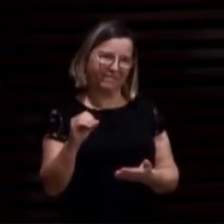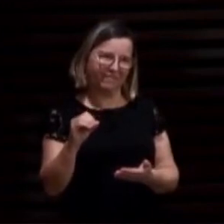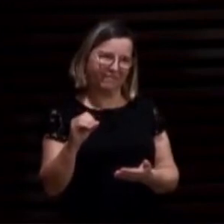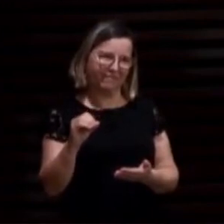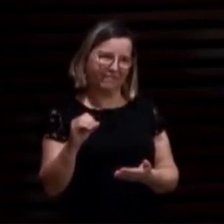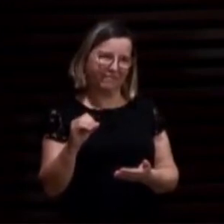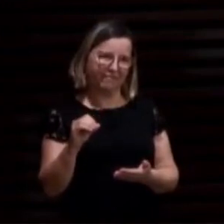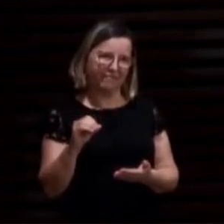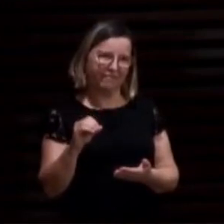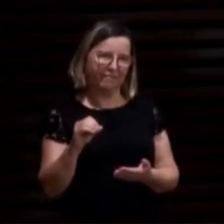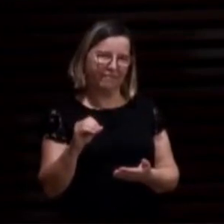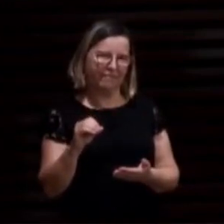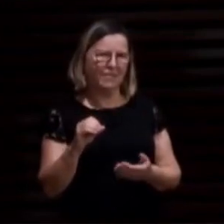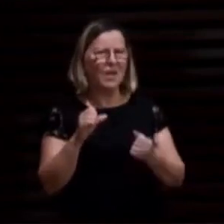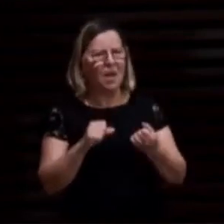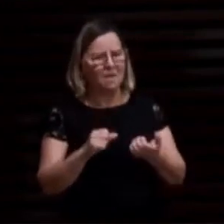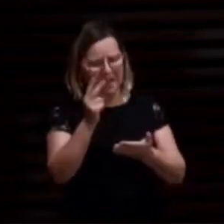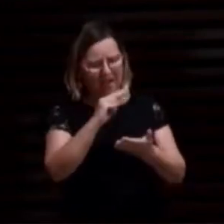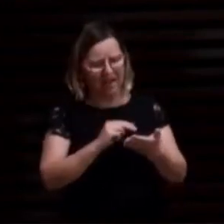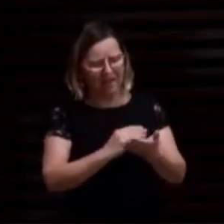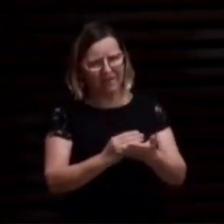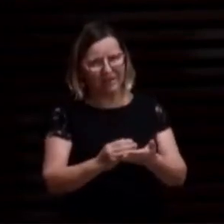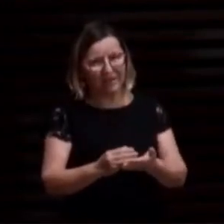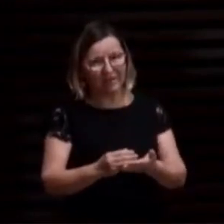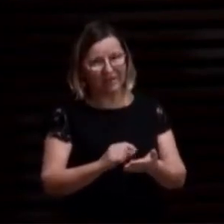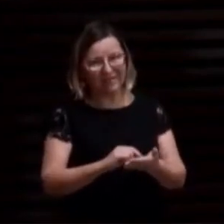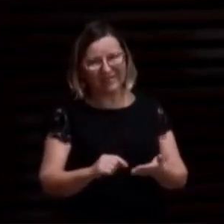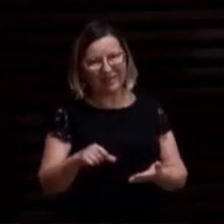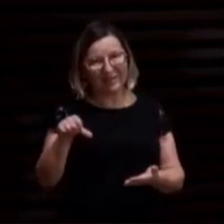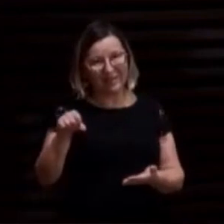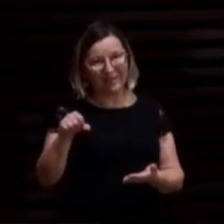nós podemos começar no 9, 10 e 11.